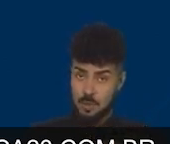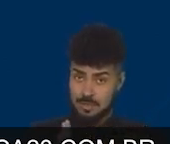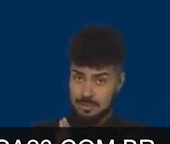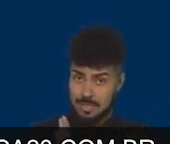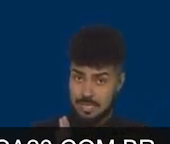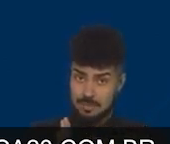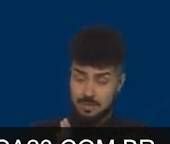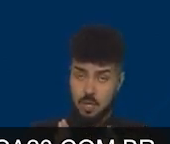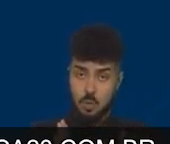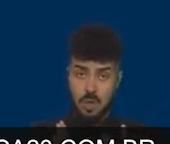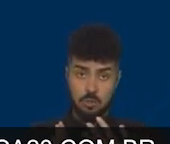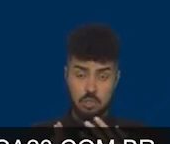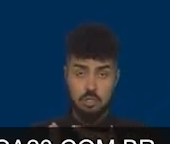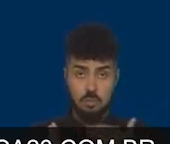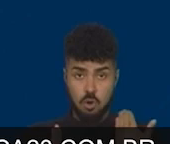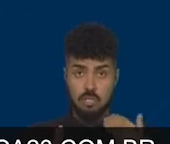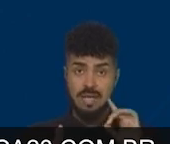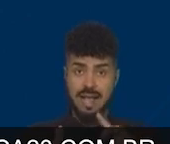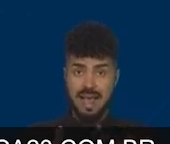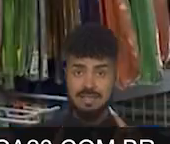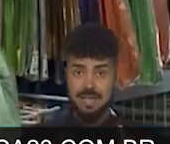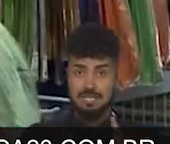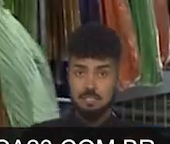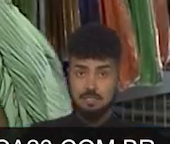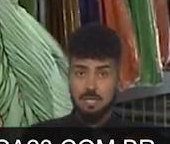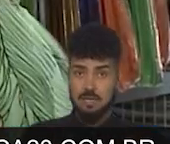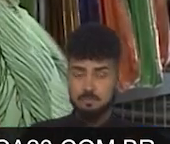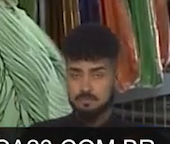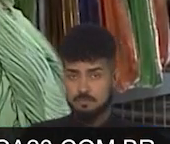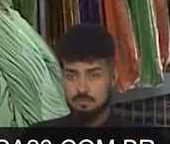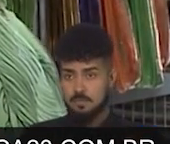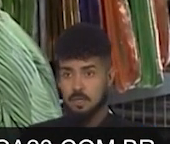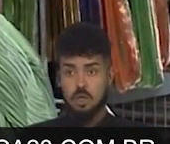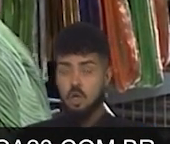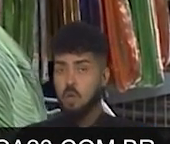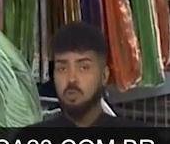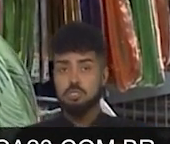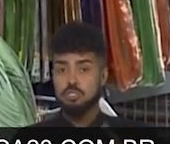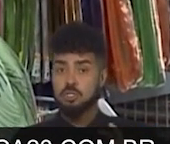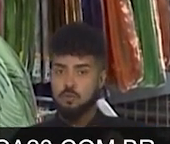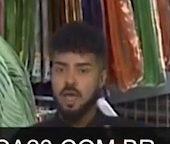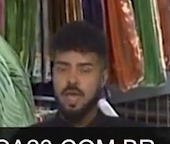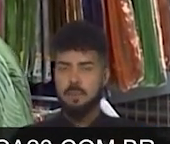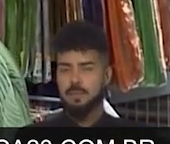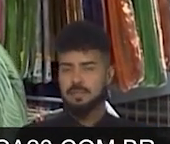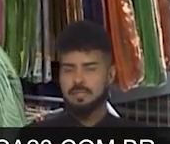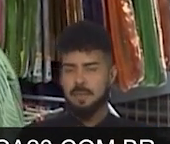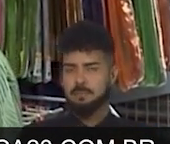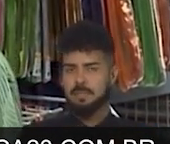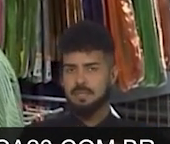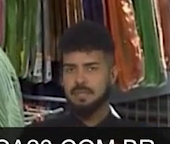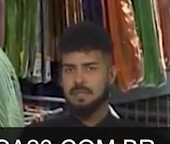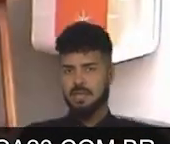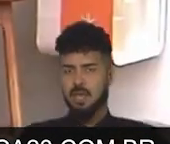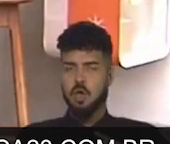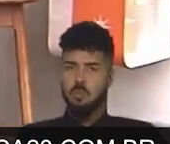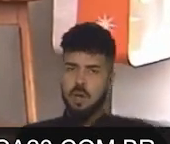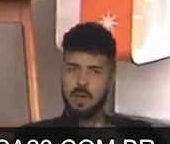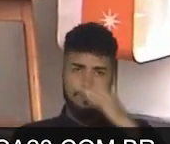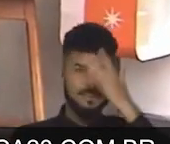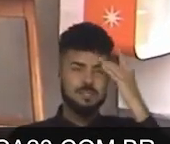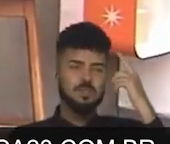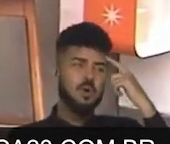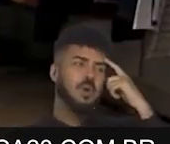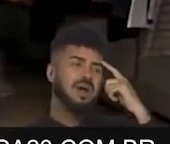significa 14 mortes por dia. Um dos motivos foi a pandemia, que fez muitas pessoas